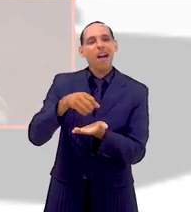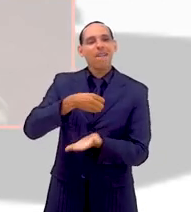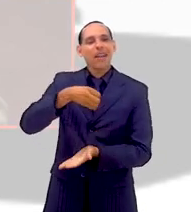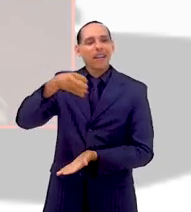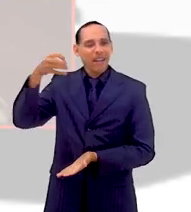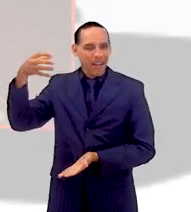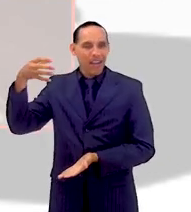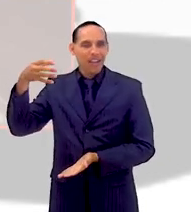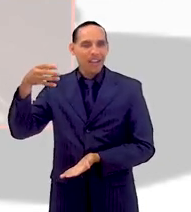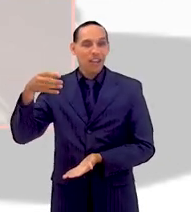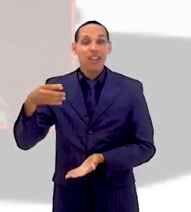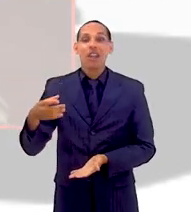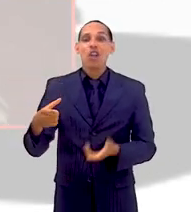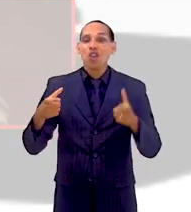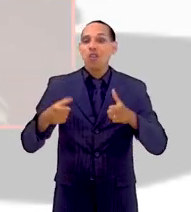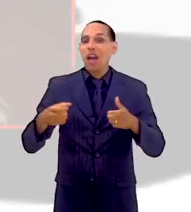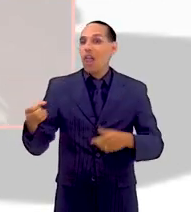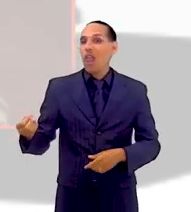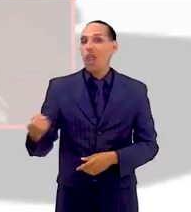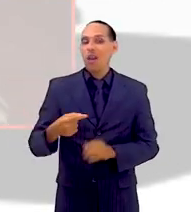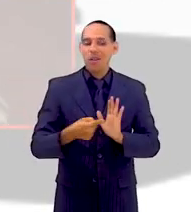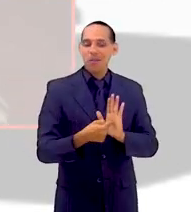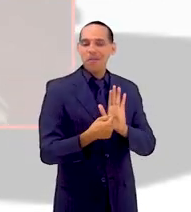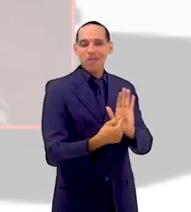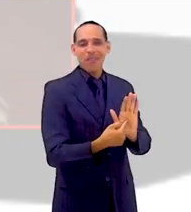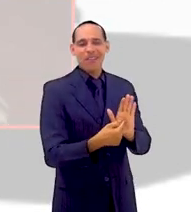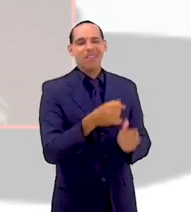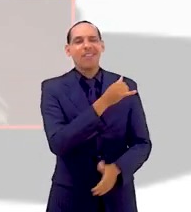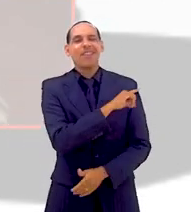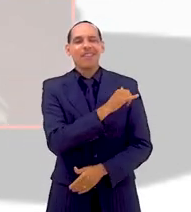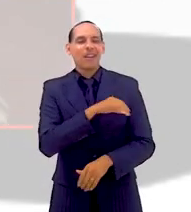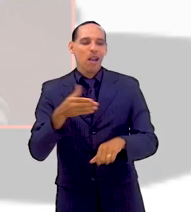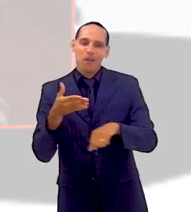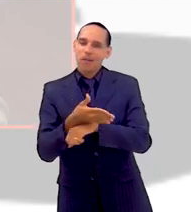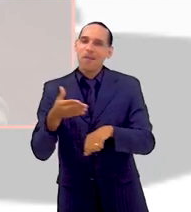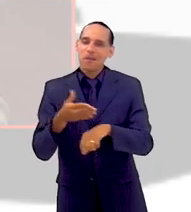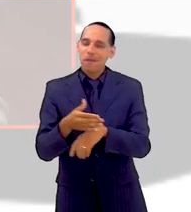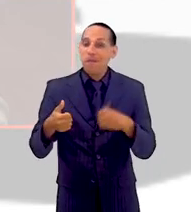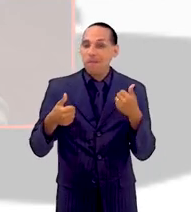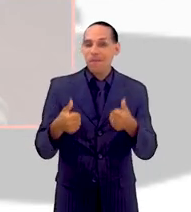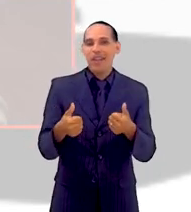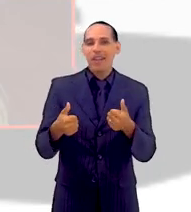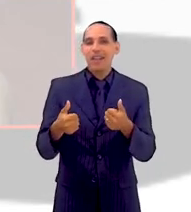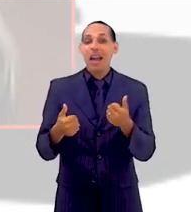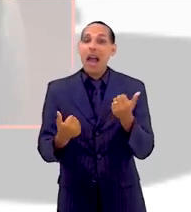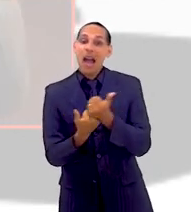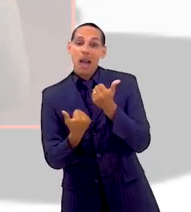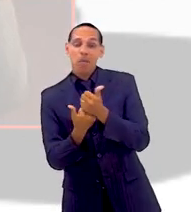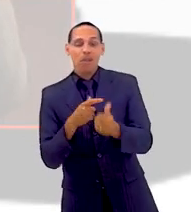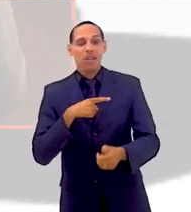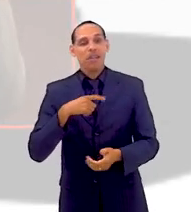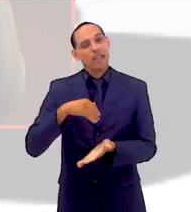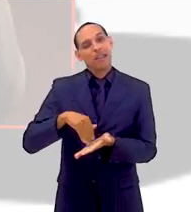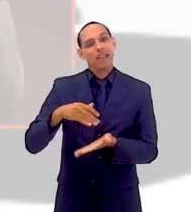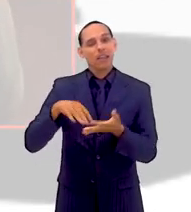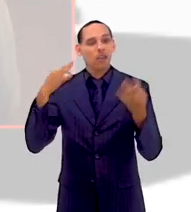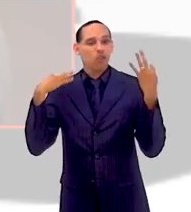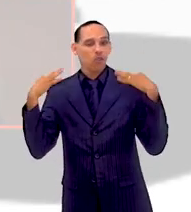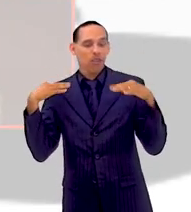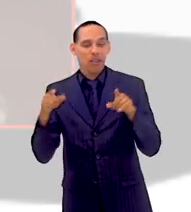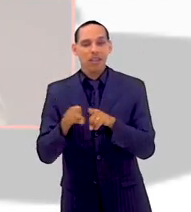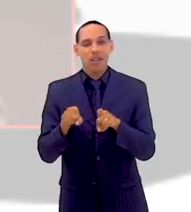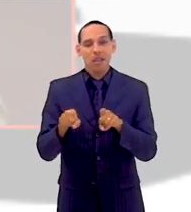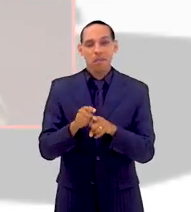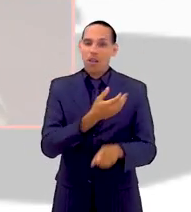novos destinos. E o Rio tem se mostrado bastante ágil, partícipe, com o apoio da Secretaria de Turismo, numa iniciativa que o governo do